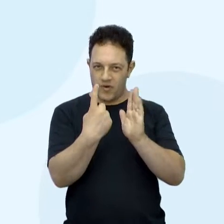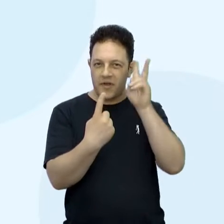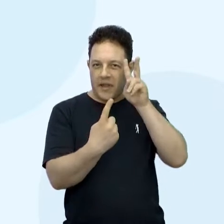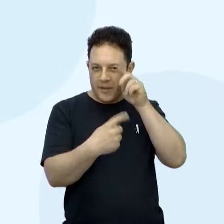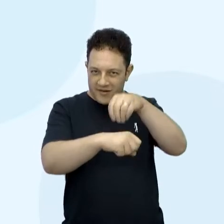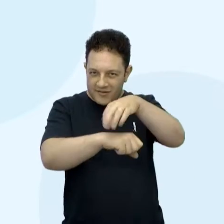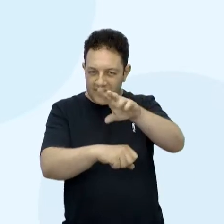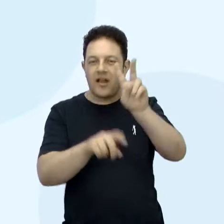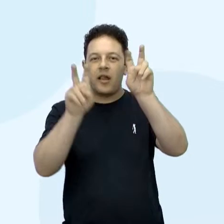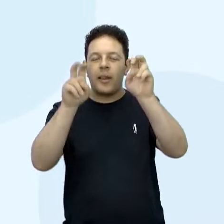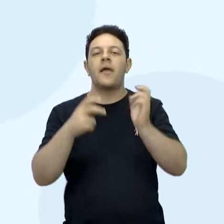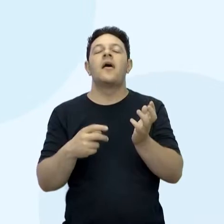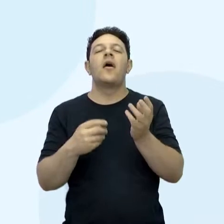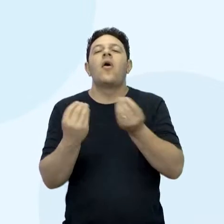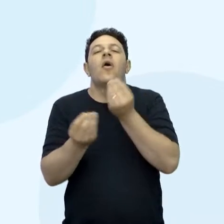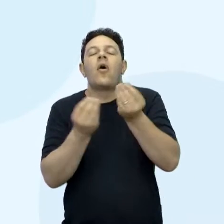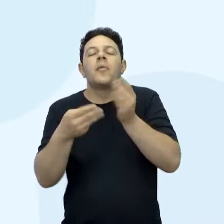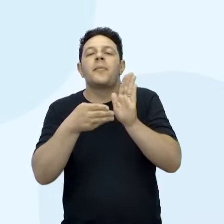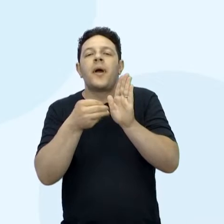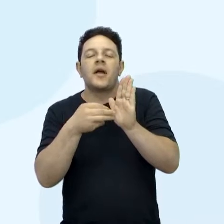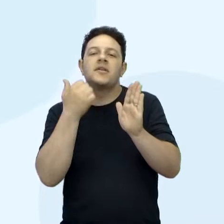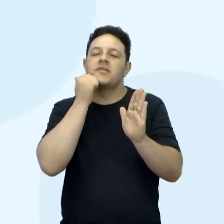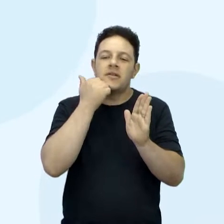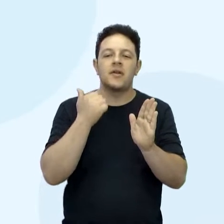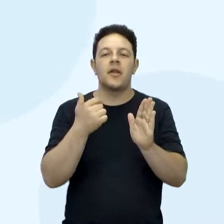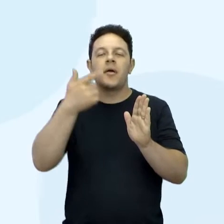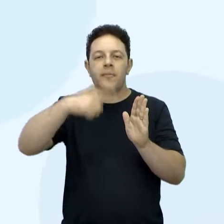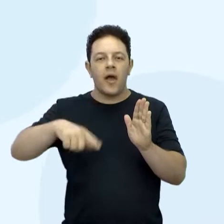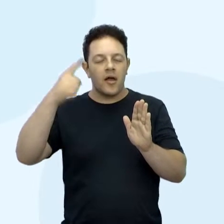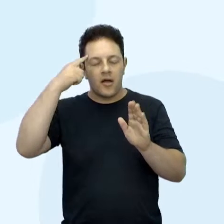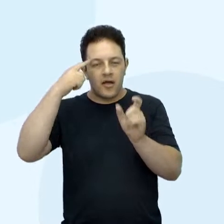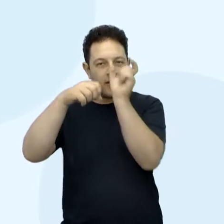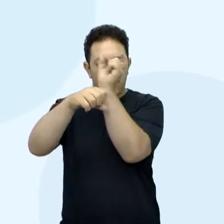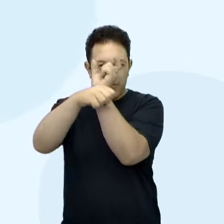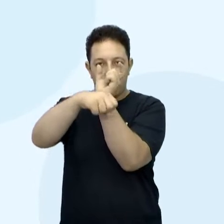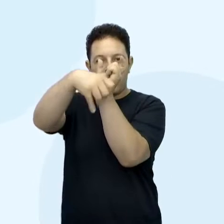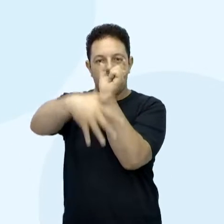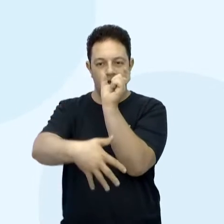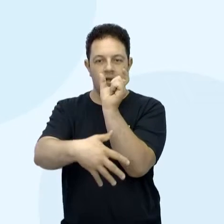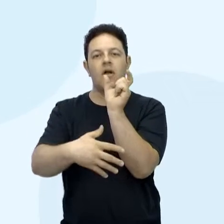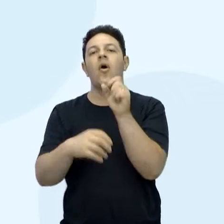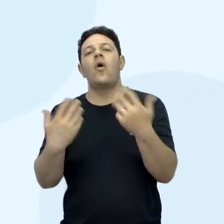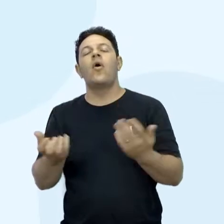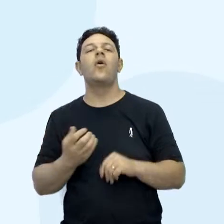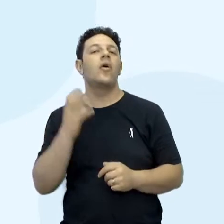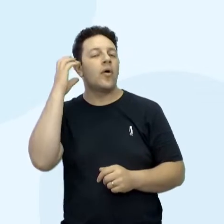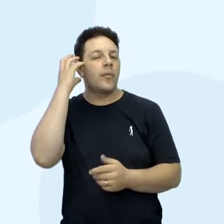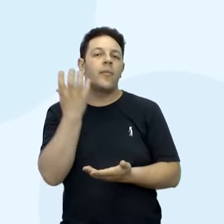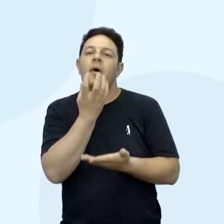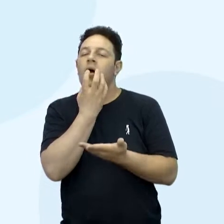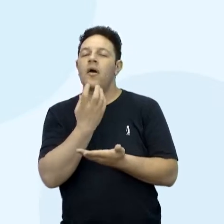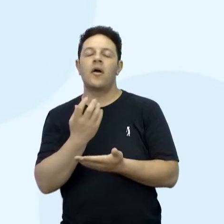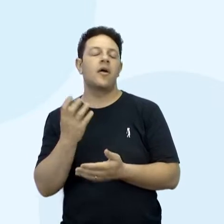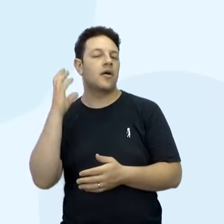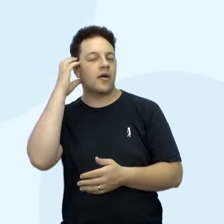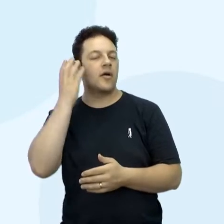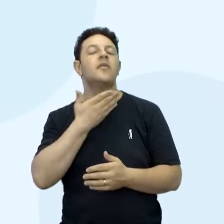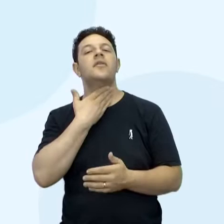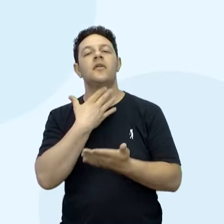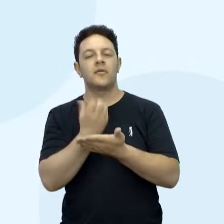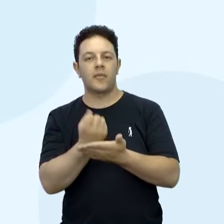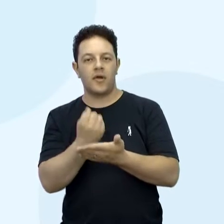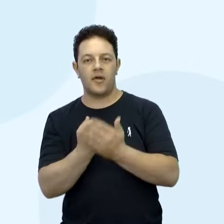científico, mapa mental, que a gente sempre faz aqui nas nossas aulas, podcast, que eu mostrei para vocês até um roteiro